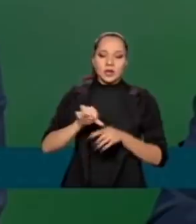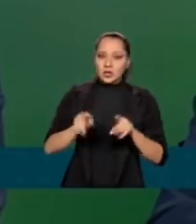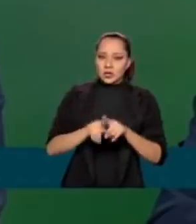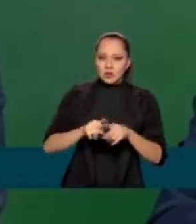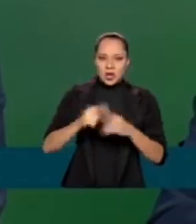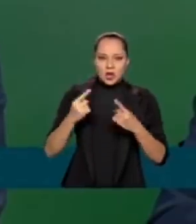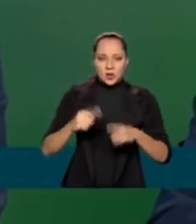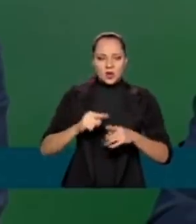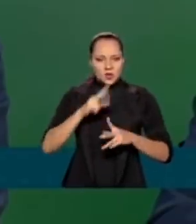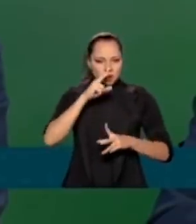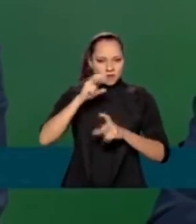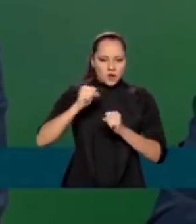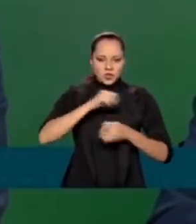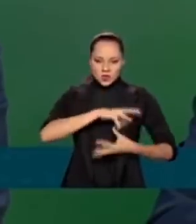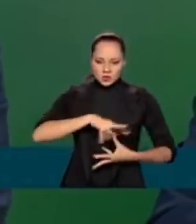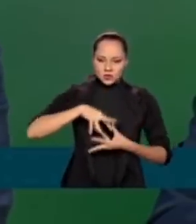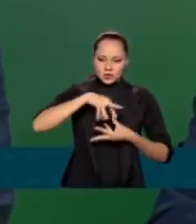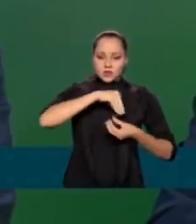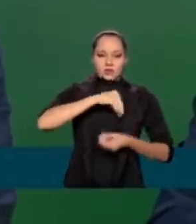forças espirituais do mal.